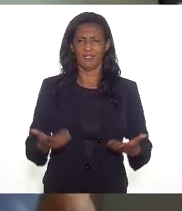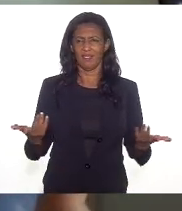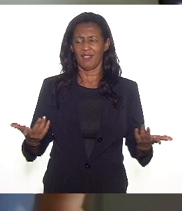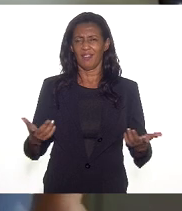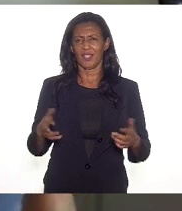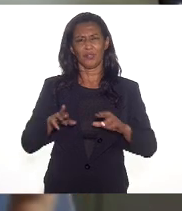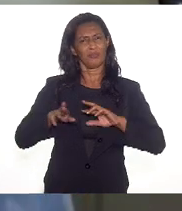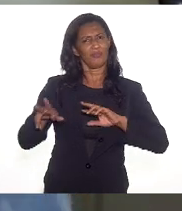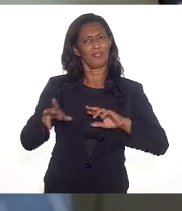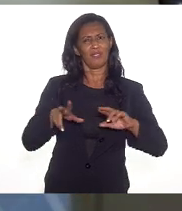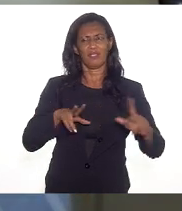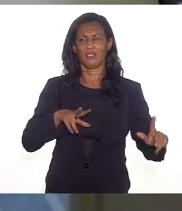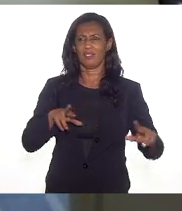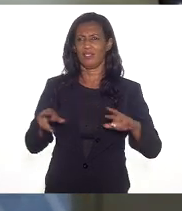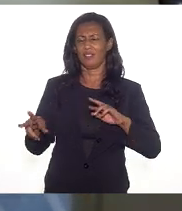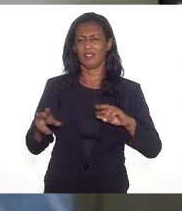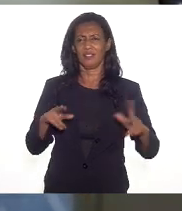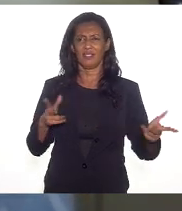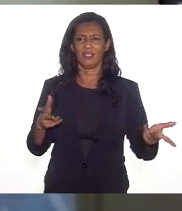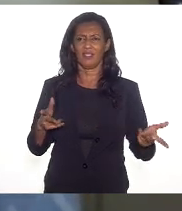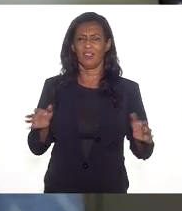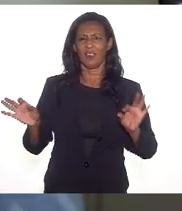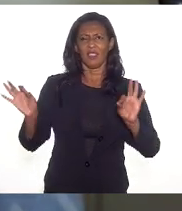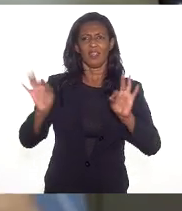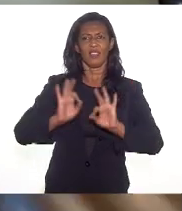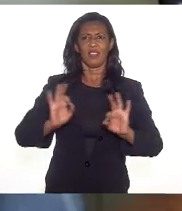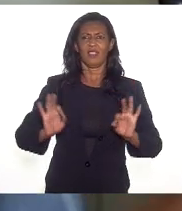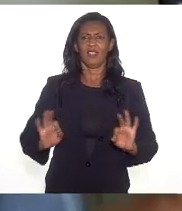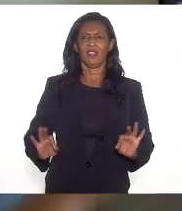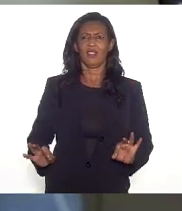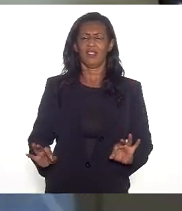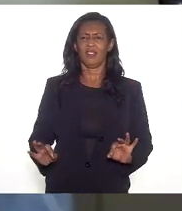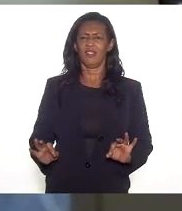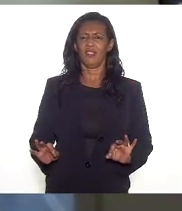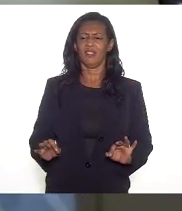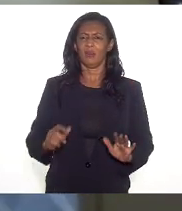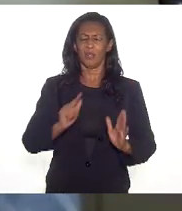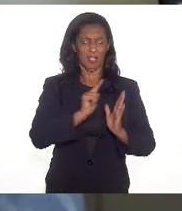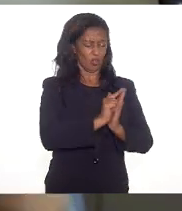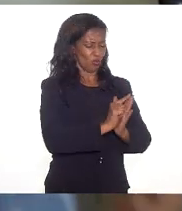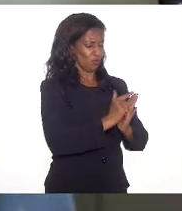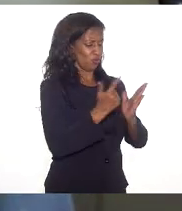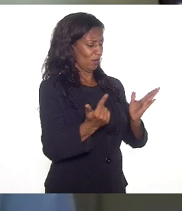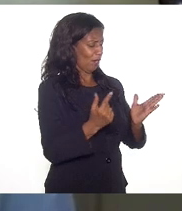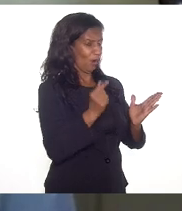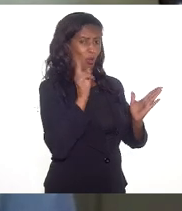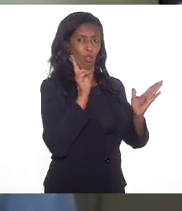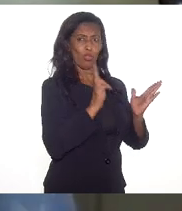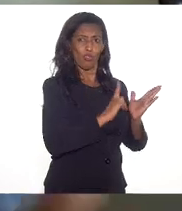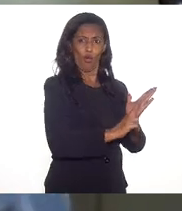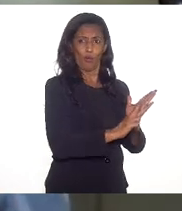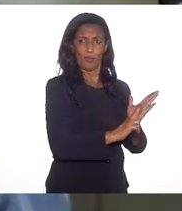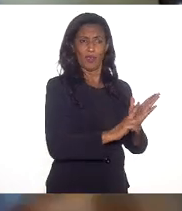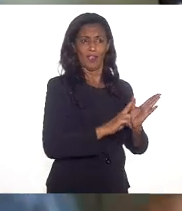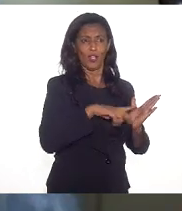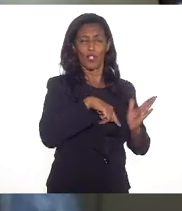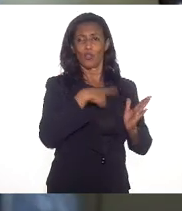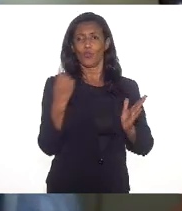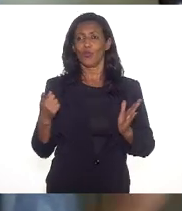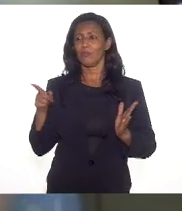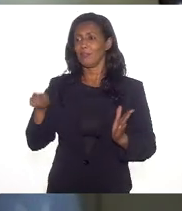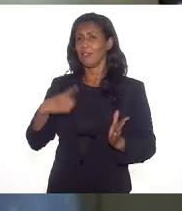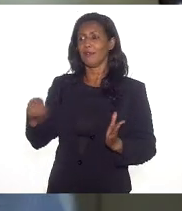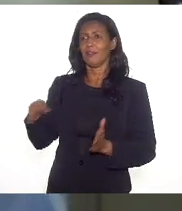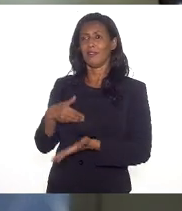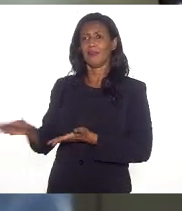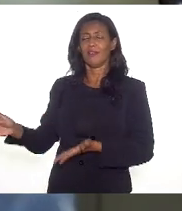atritos. Ninguém gosta de ser nomeado para o jornal e, no dia seguinte, ser exonerado. É muito ruim.